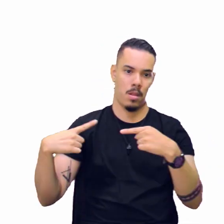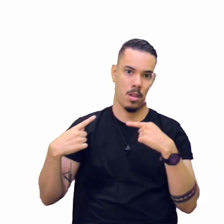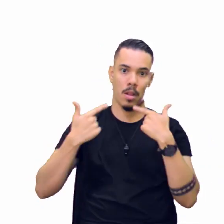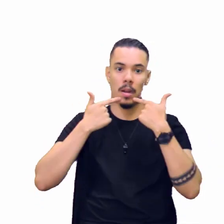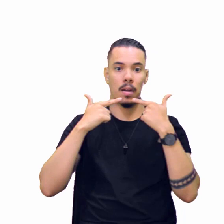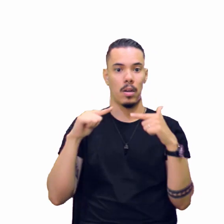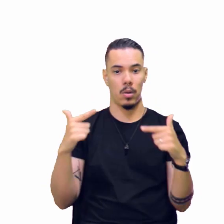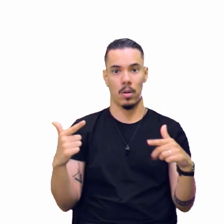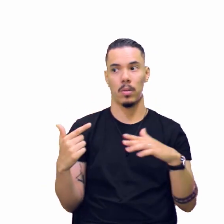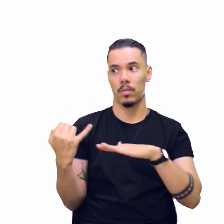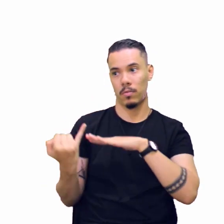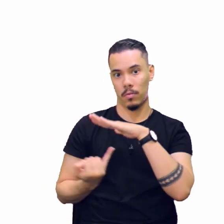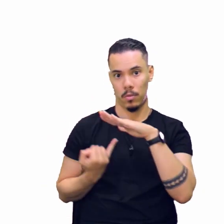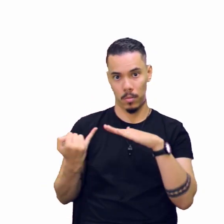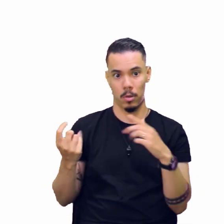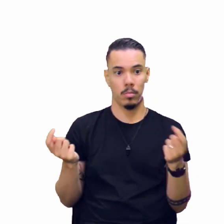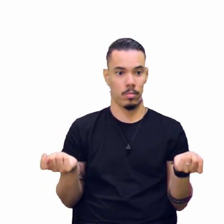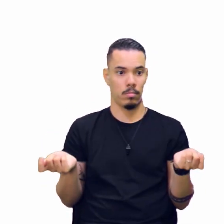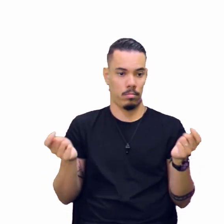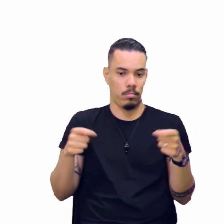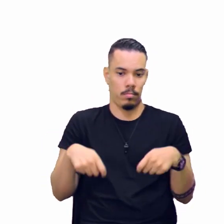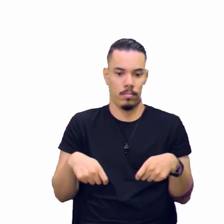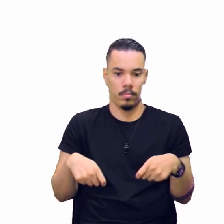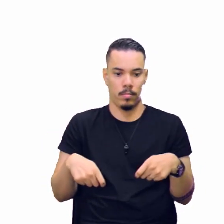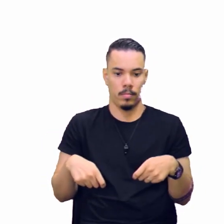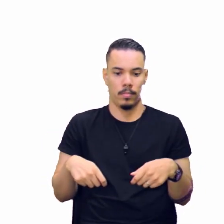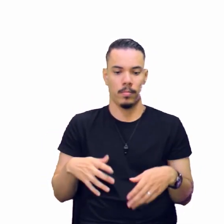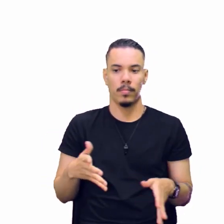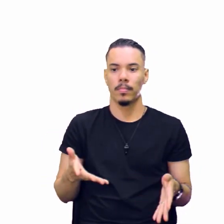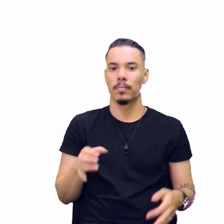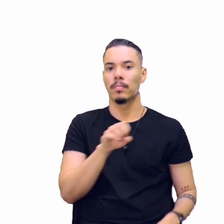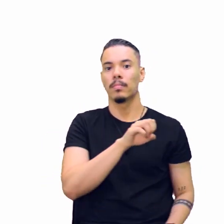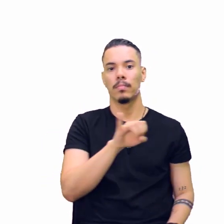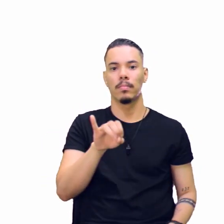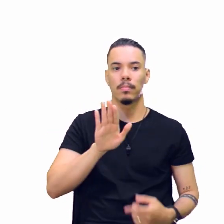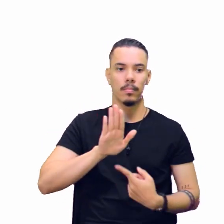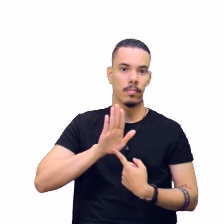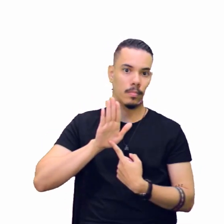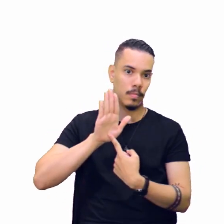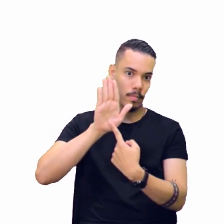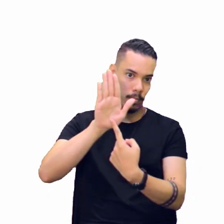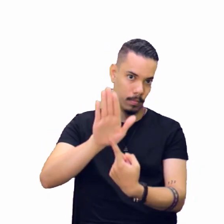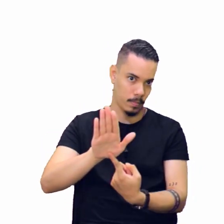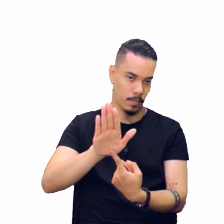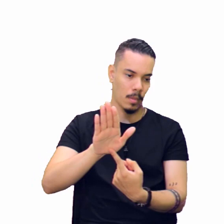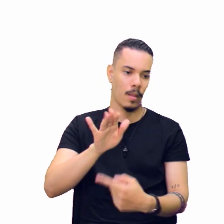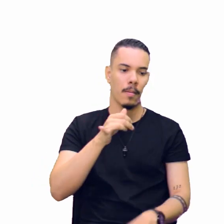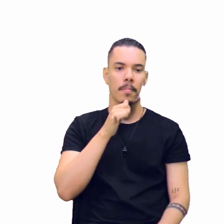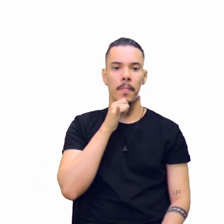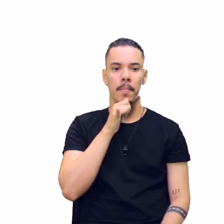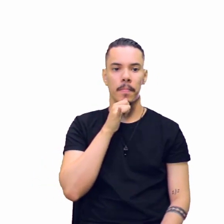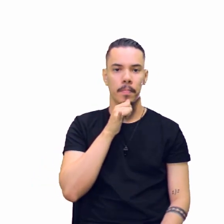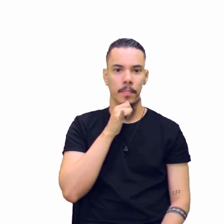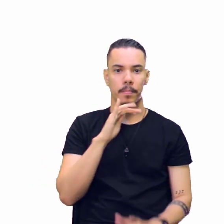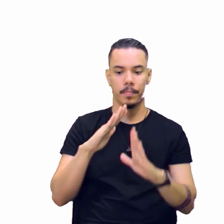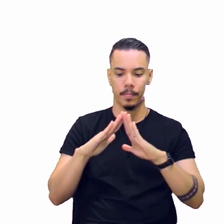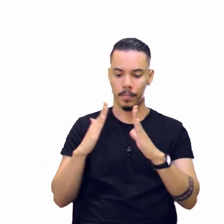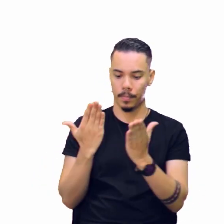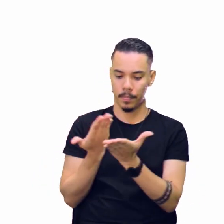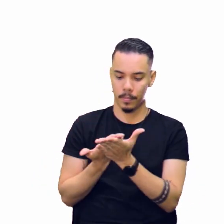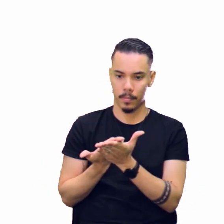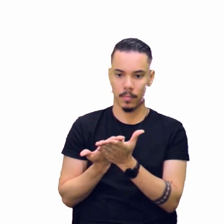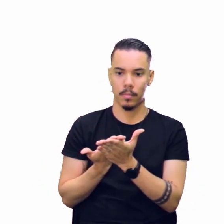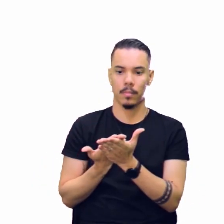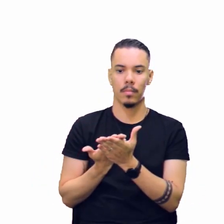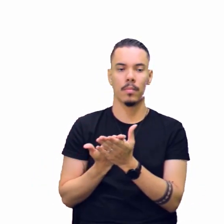mais informal, tá? Se fosse uma apresentação na escola,